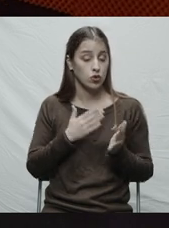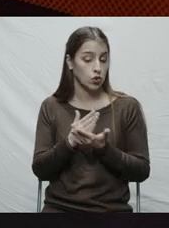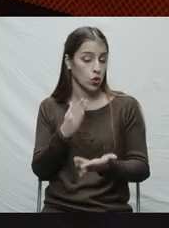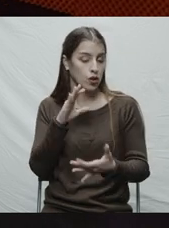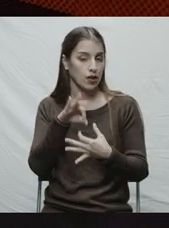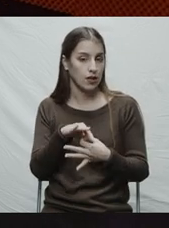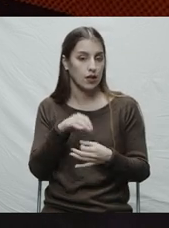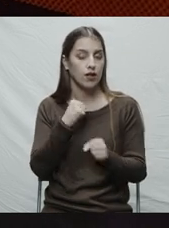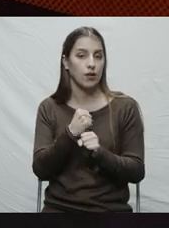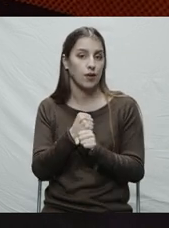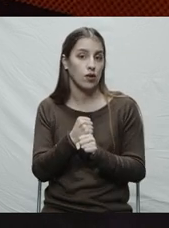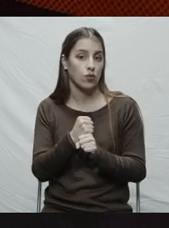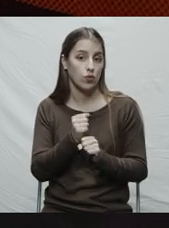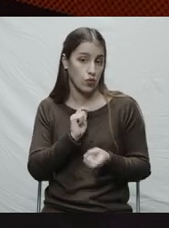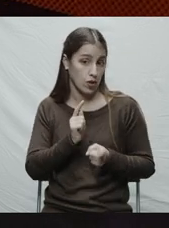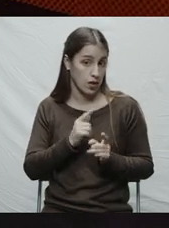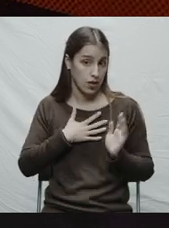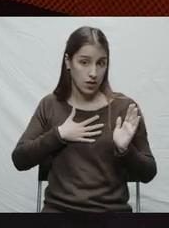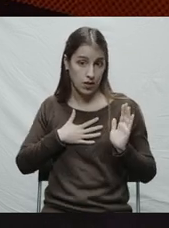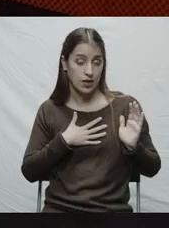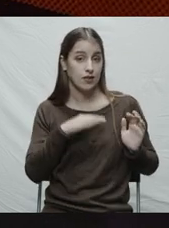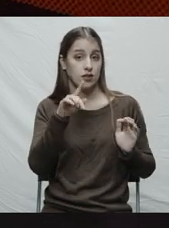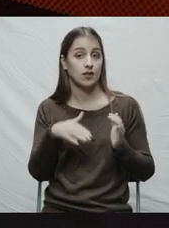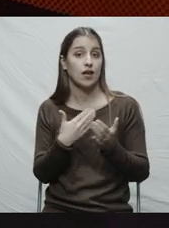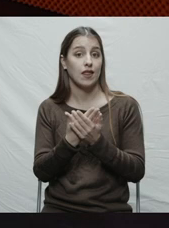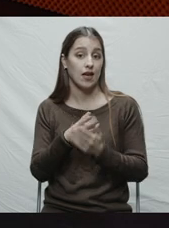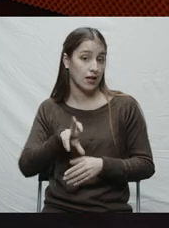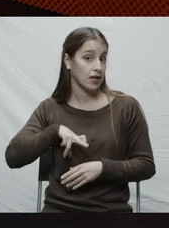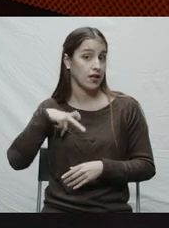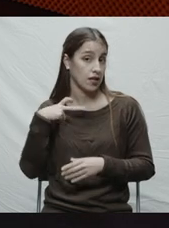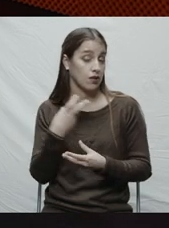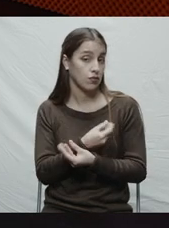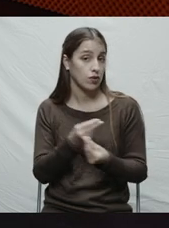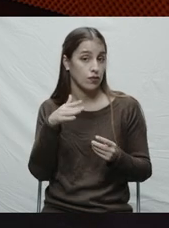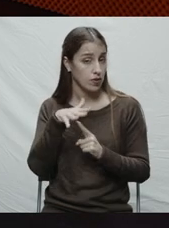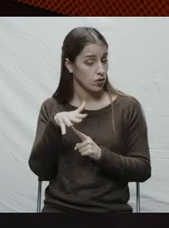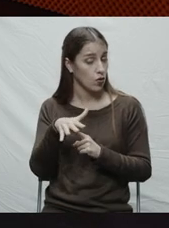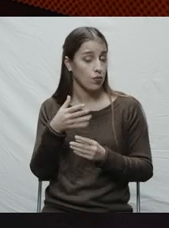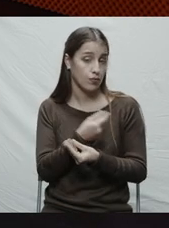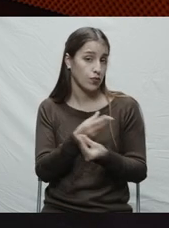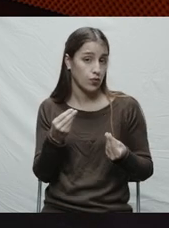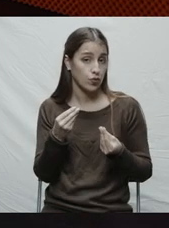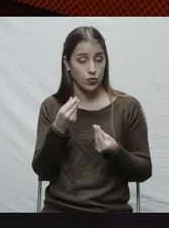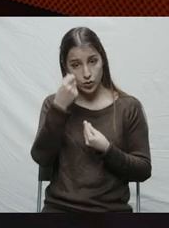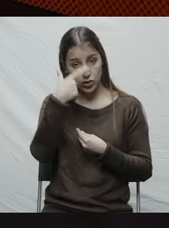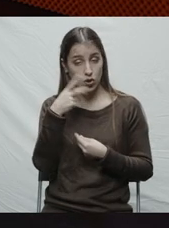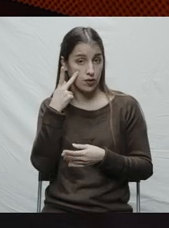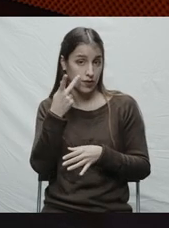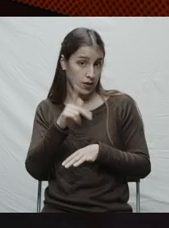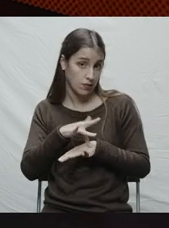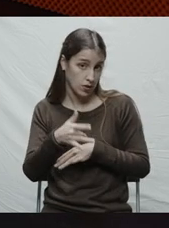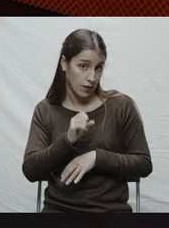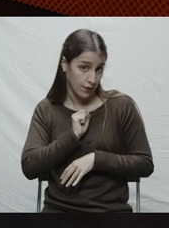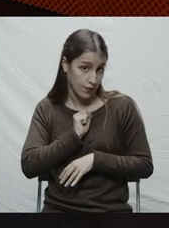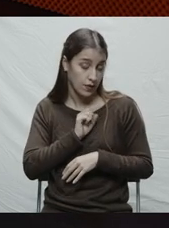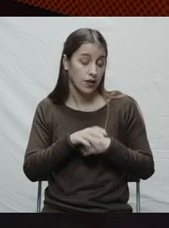que é um trabalho de dança, digamos, acabou por ser muito rica e influenciou muito o meu percurso. Mas acho que